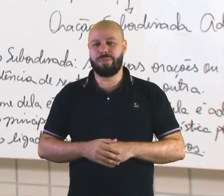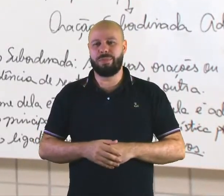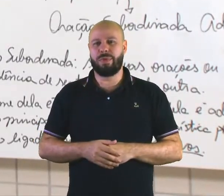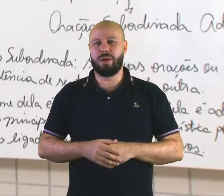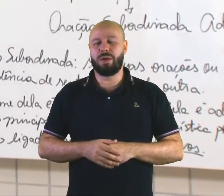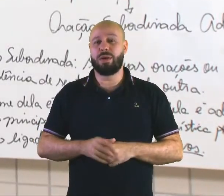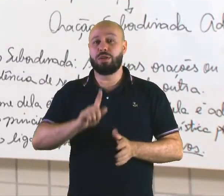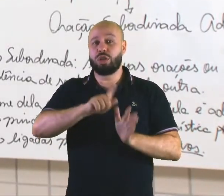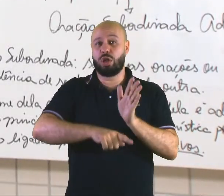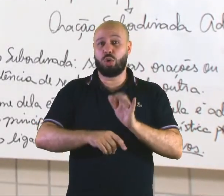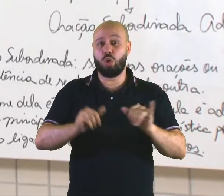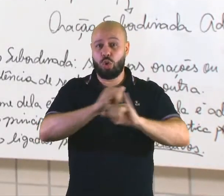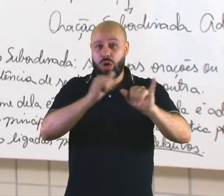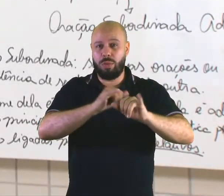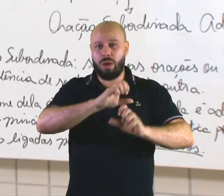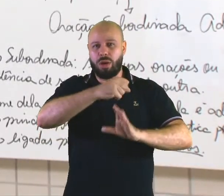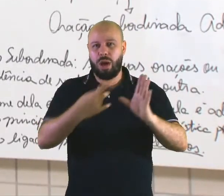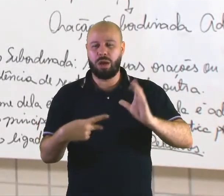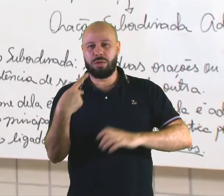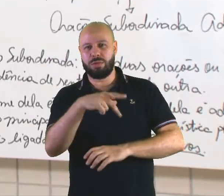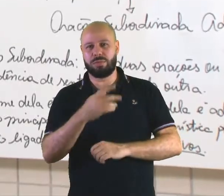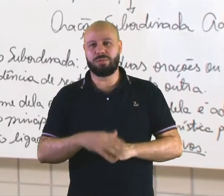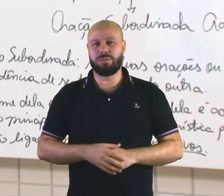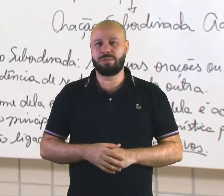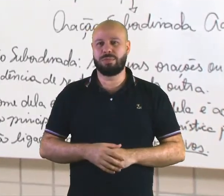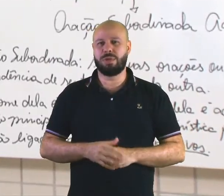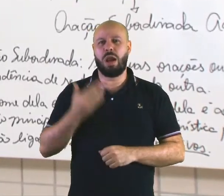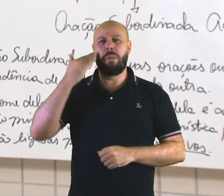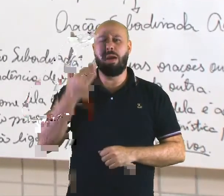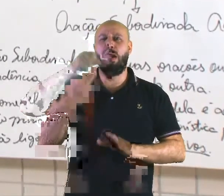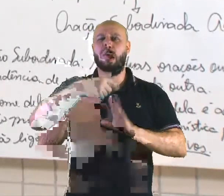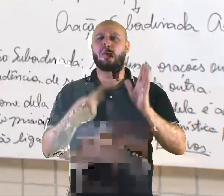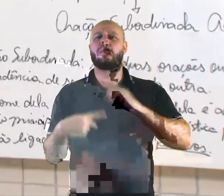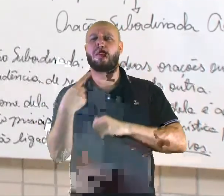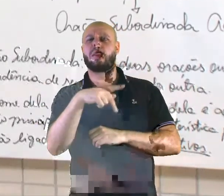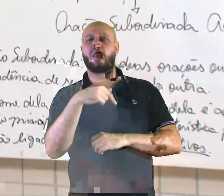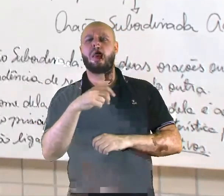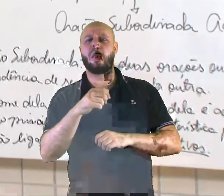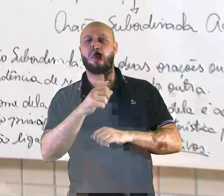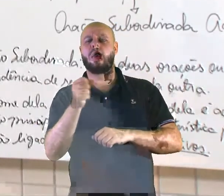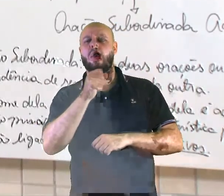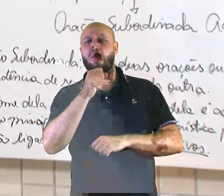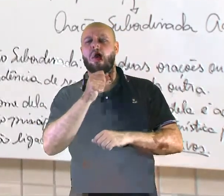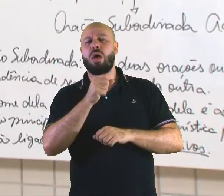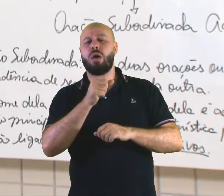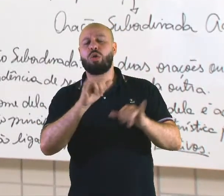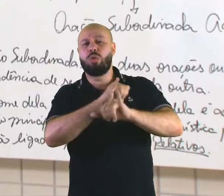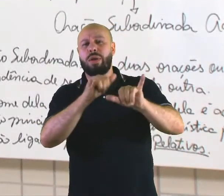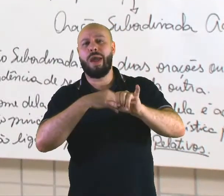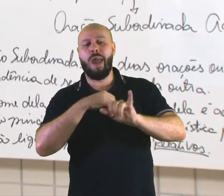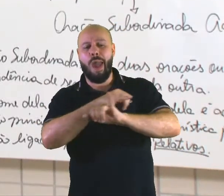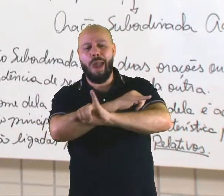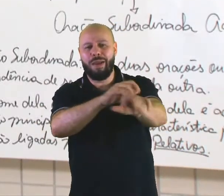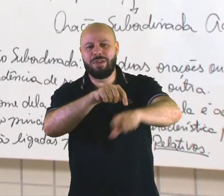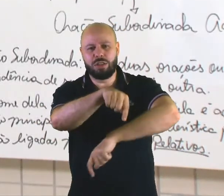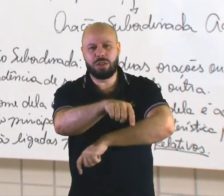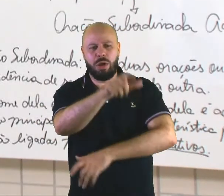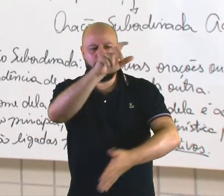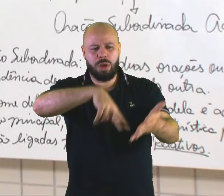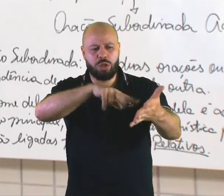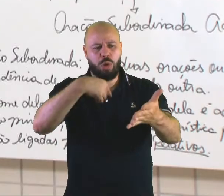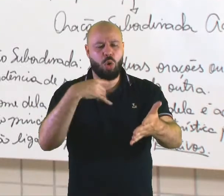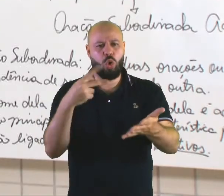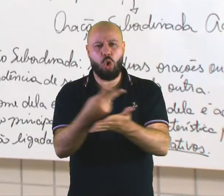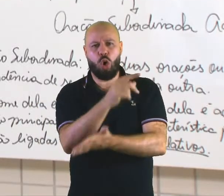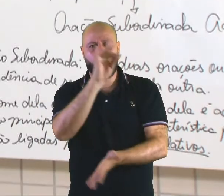o gênero notícia, suas características, que a principal característica da notícia é informar o leitor de alguma coisa, de